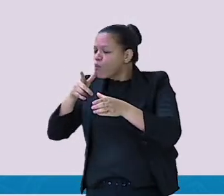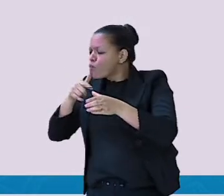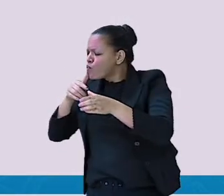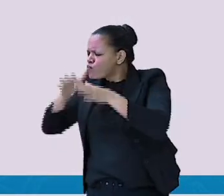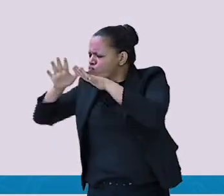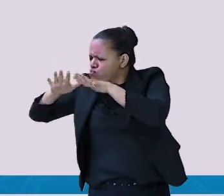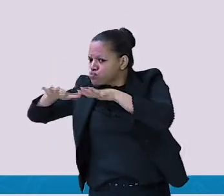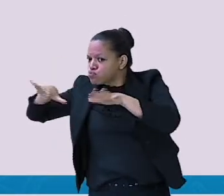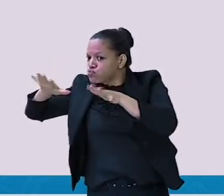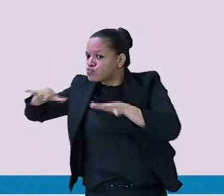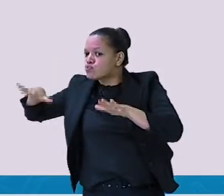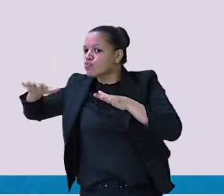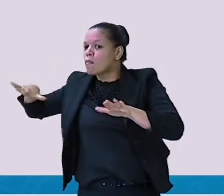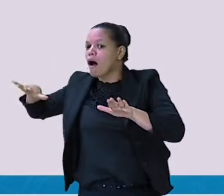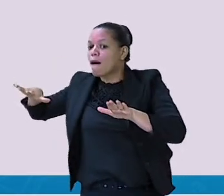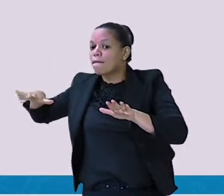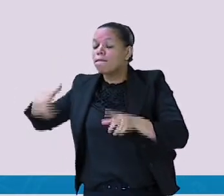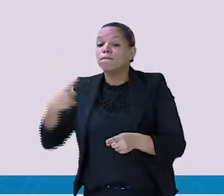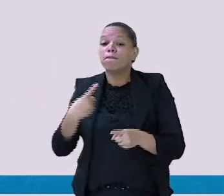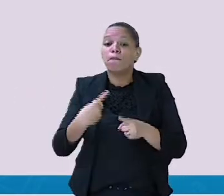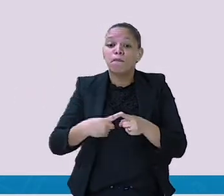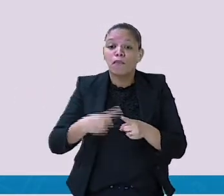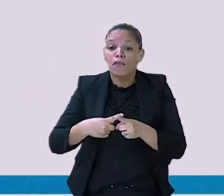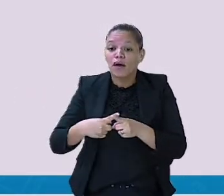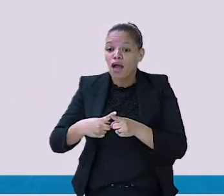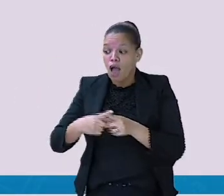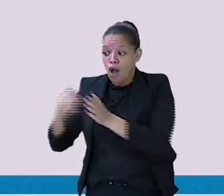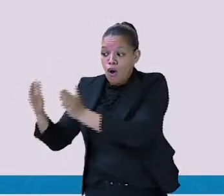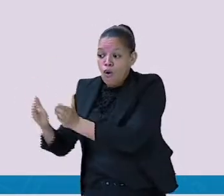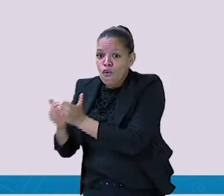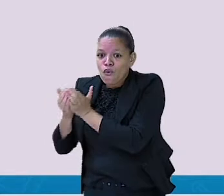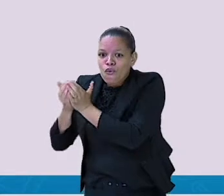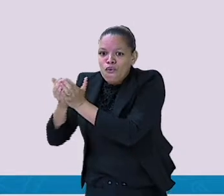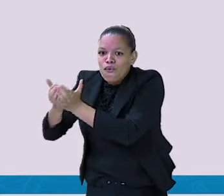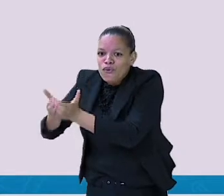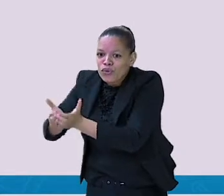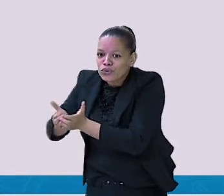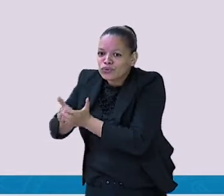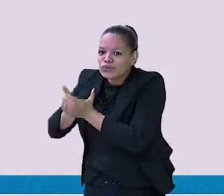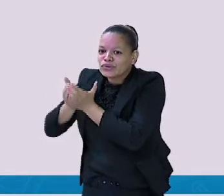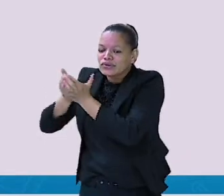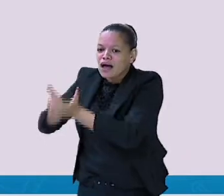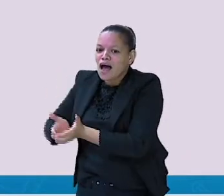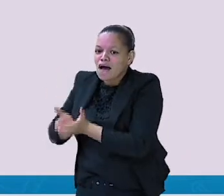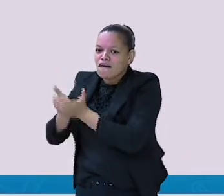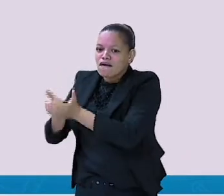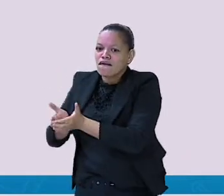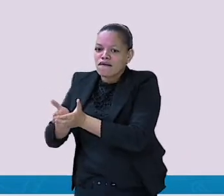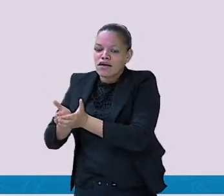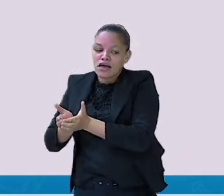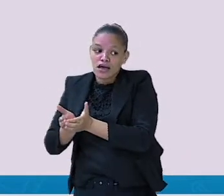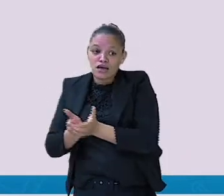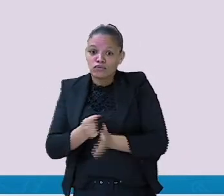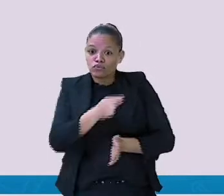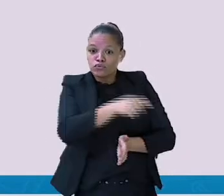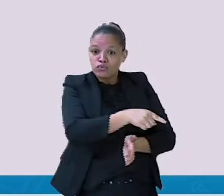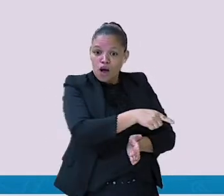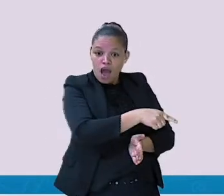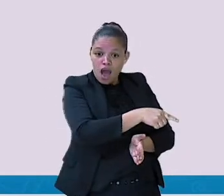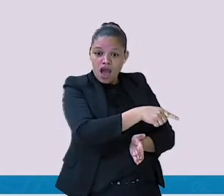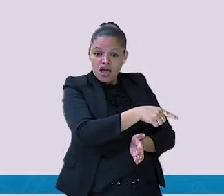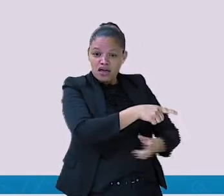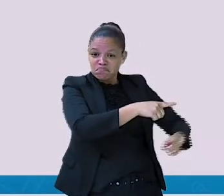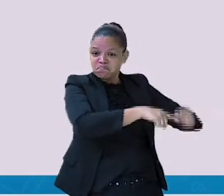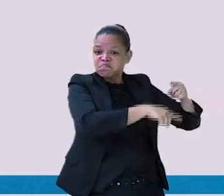poderia ser transportada com facilidade dos engenhos até os navios que levariam pela Europa.